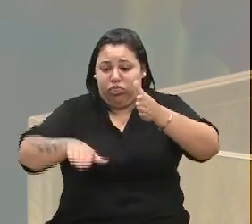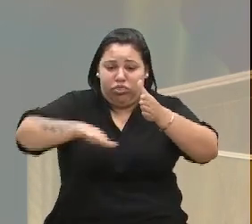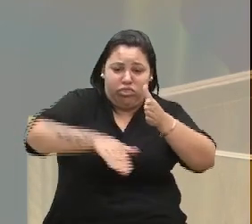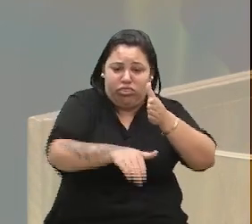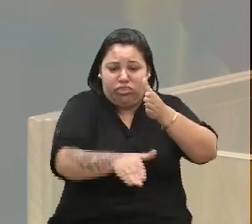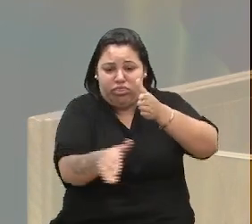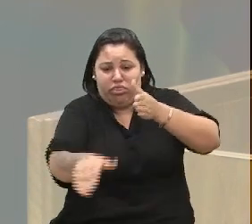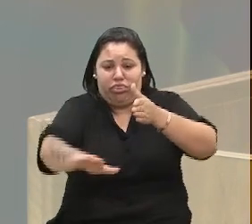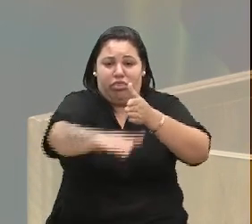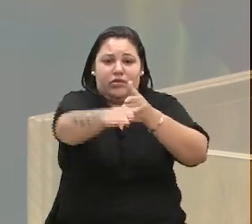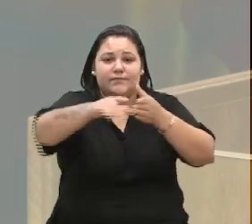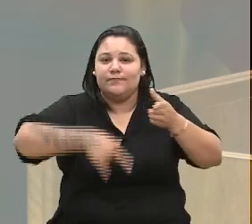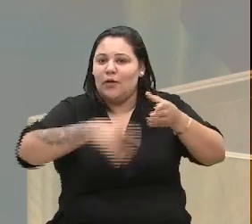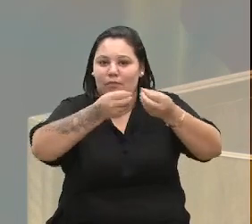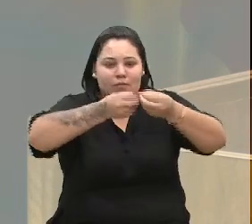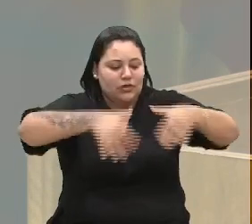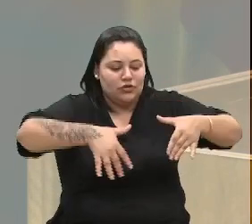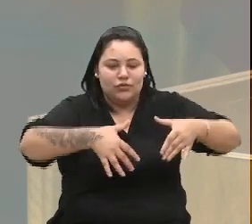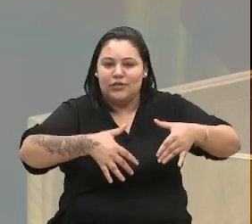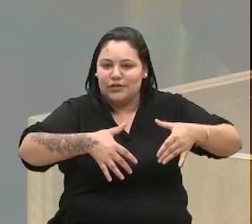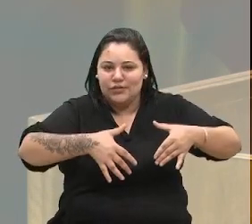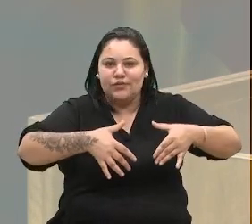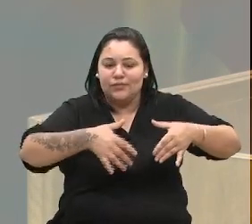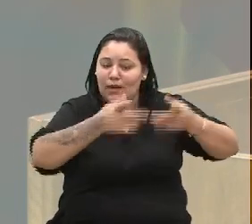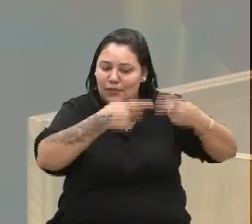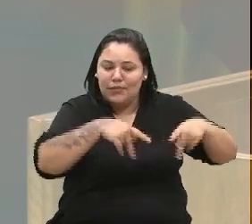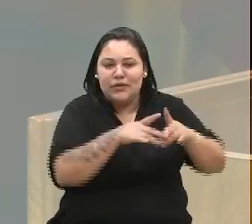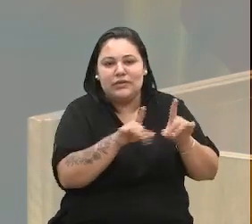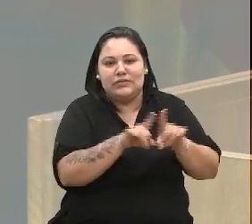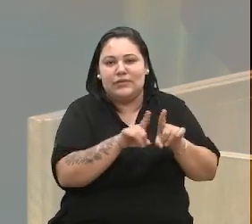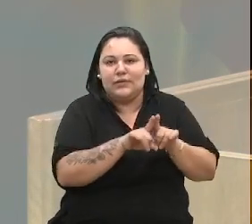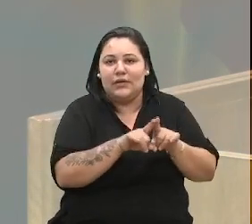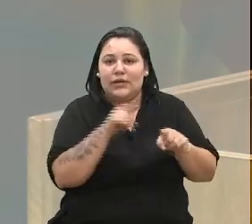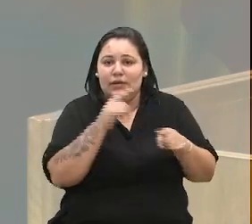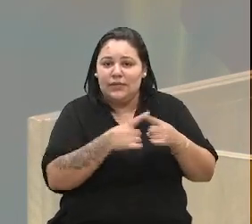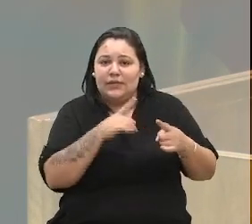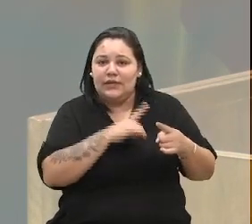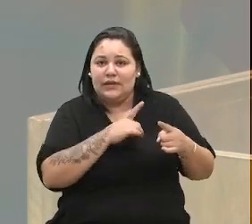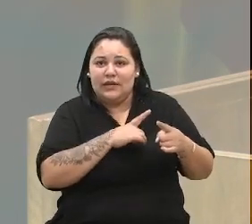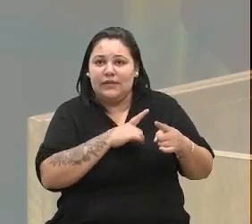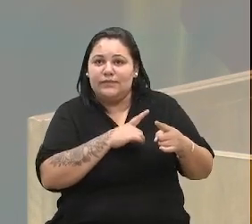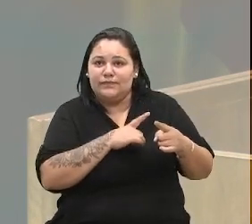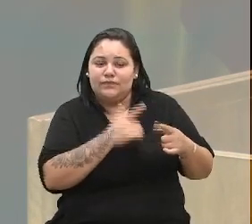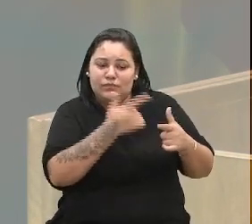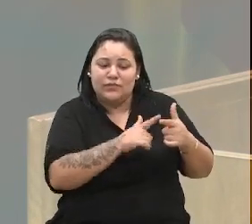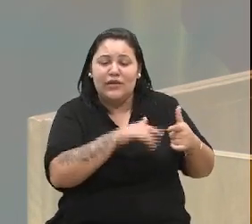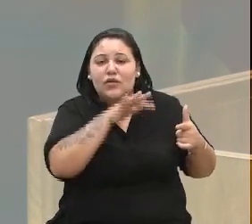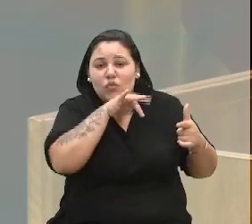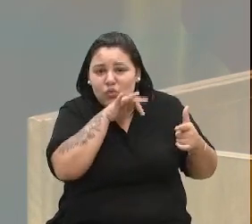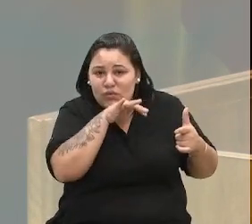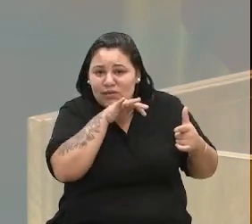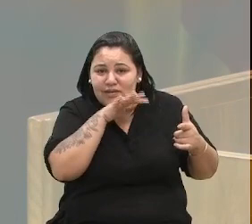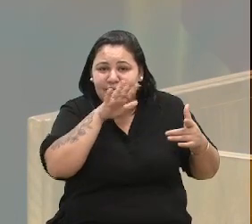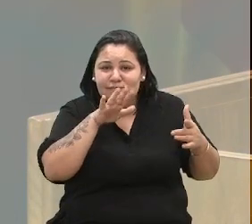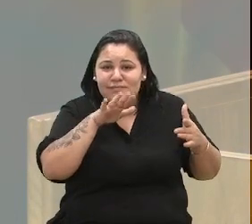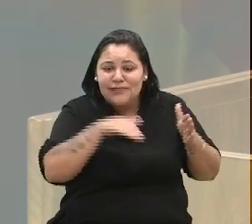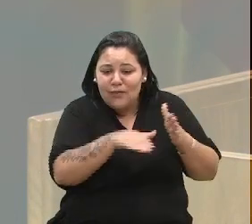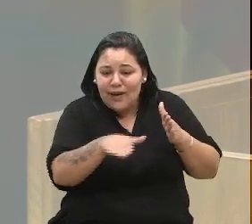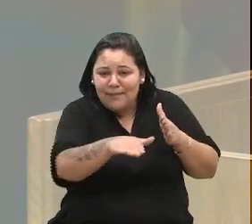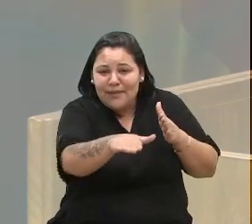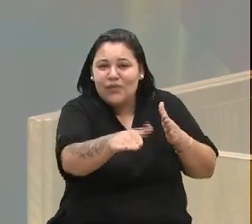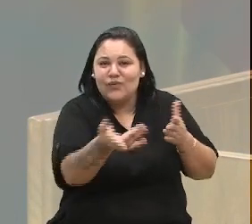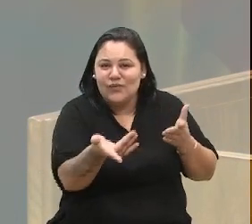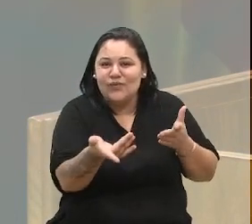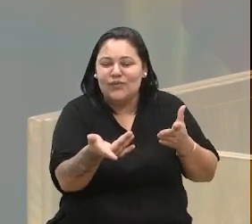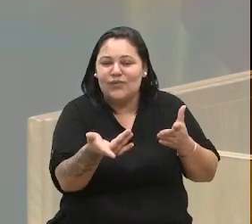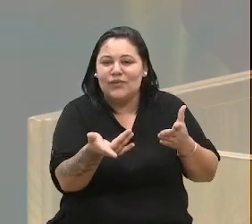um prejuízo muito grande para a população, né, que está com aquela situação muito ruim no asfalto, e gera também uma